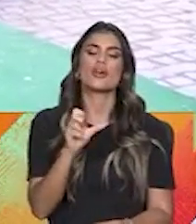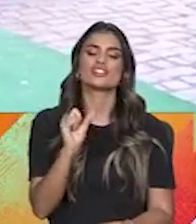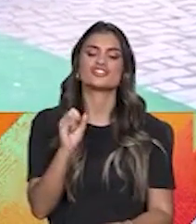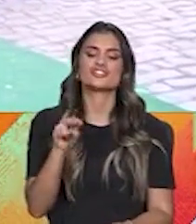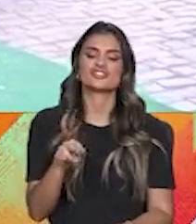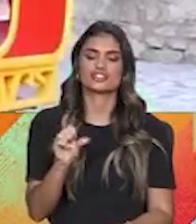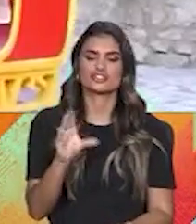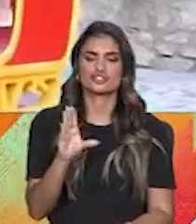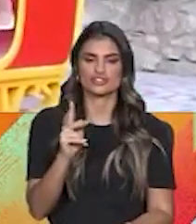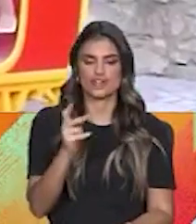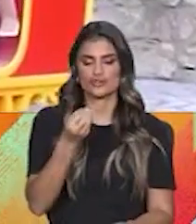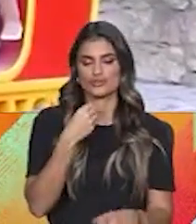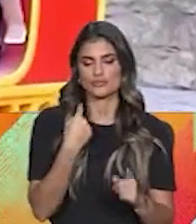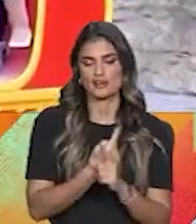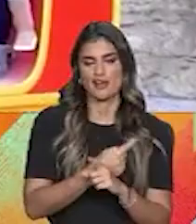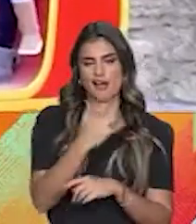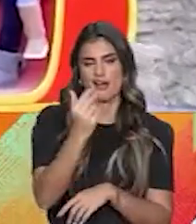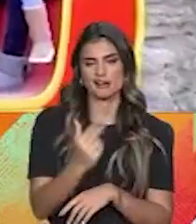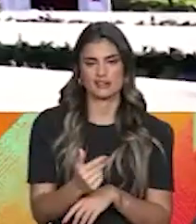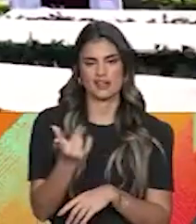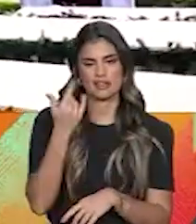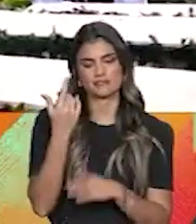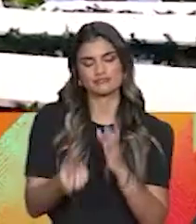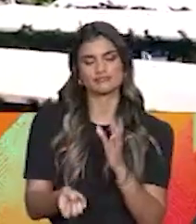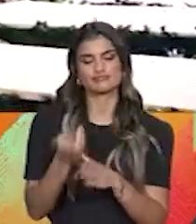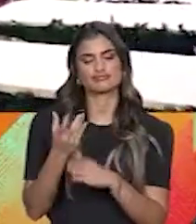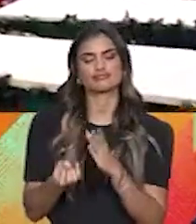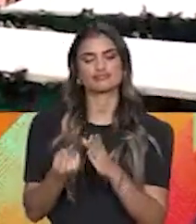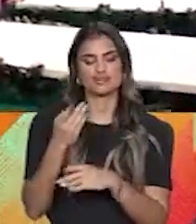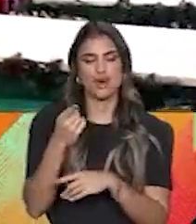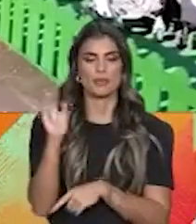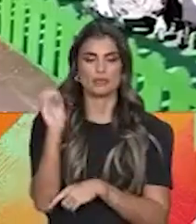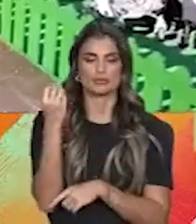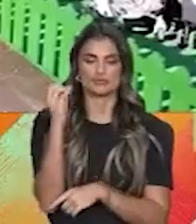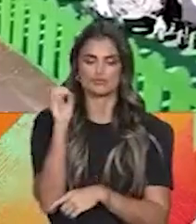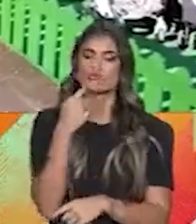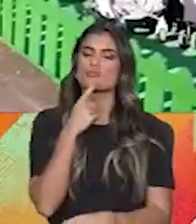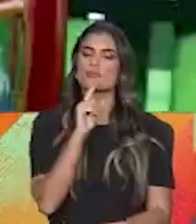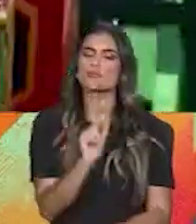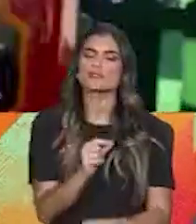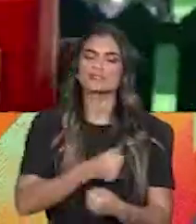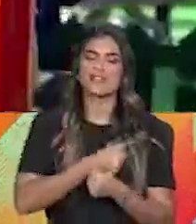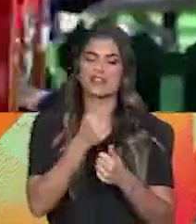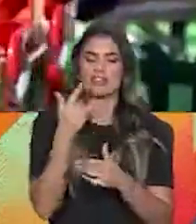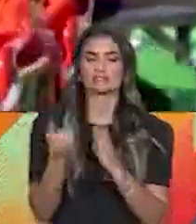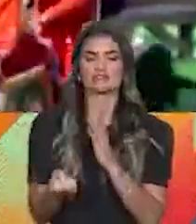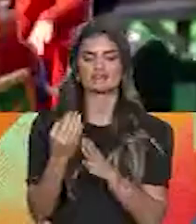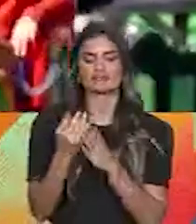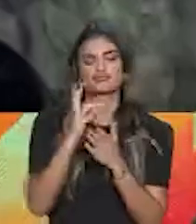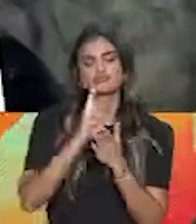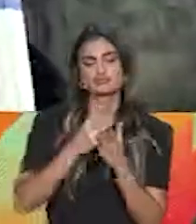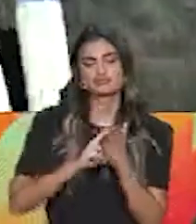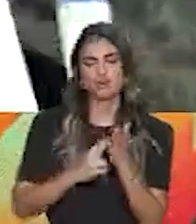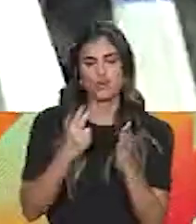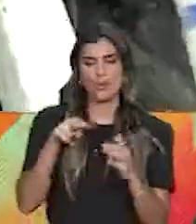ginja. Gastronomia, arte e criatividade. Não é por acaso que Óbidos tem a designação Cidade Criativa da Literatura